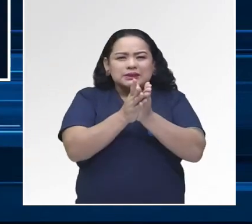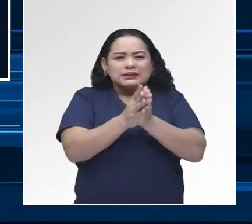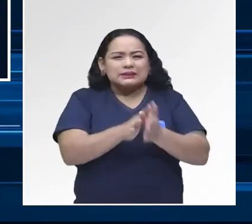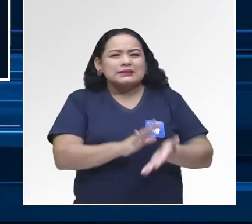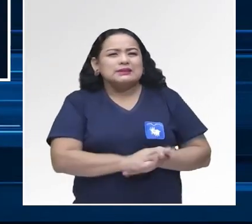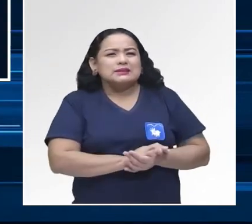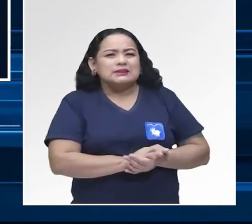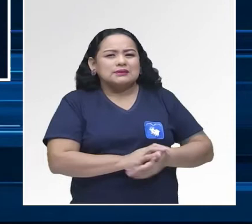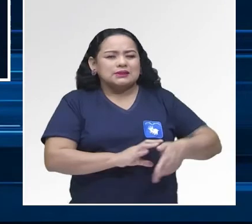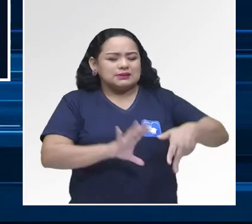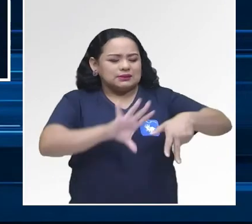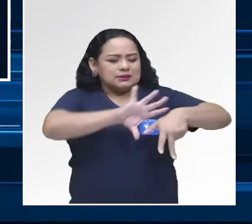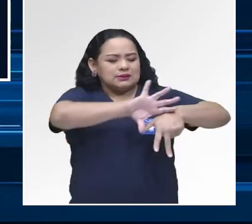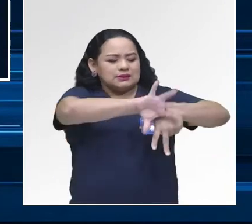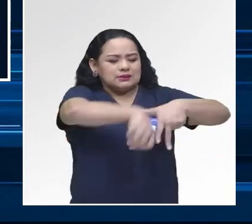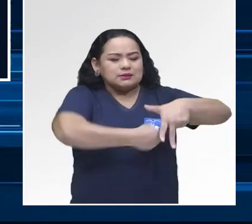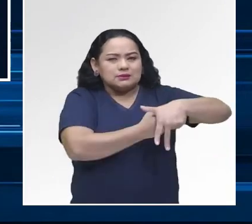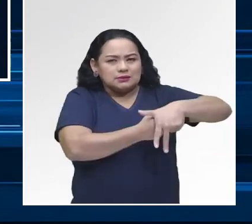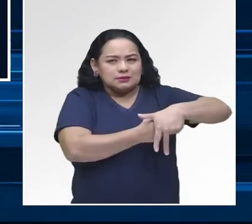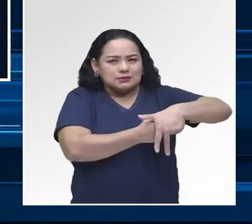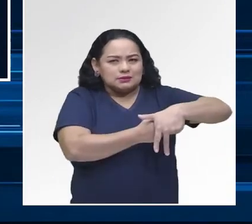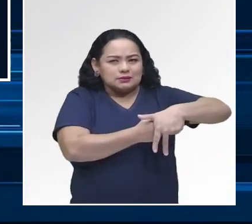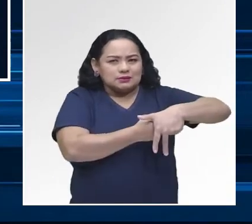corrupção, você vê aí